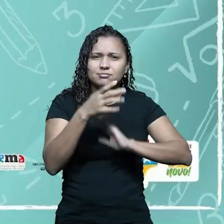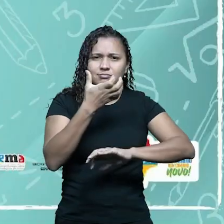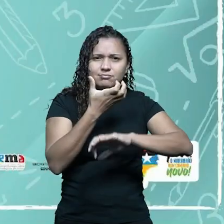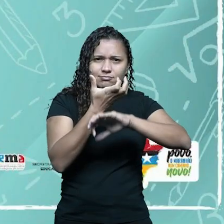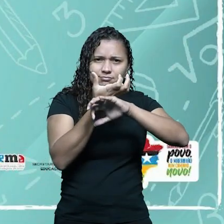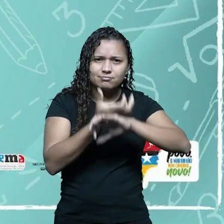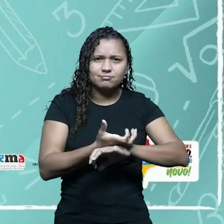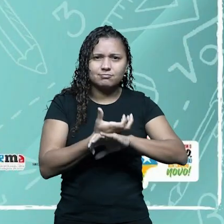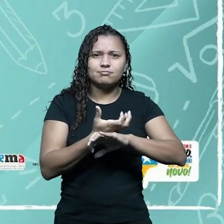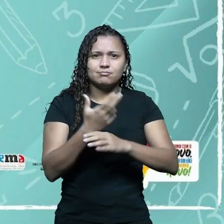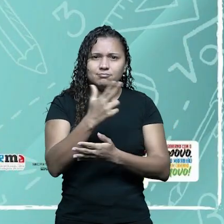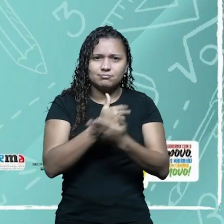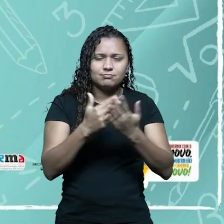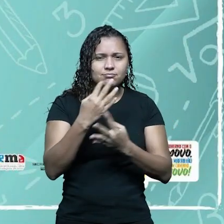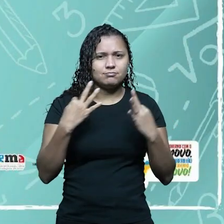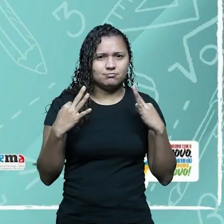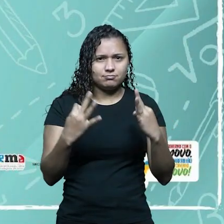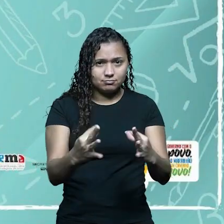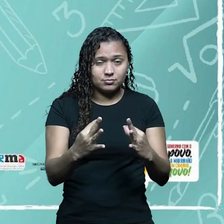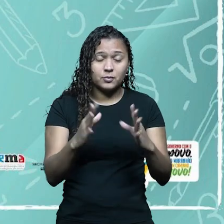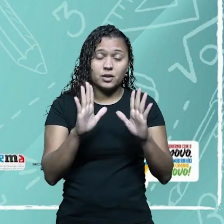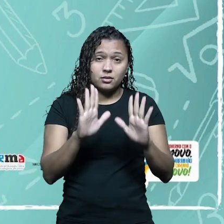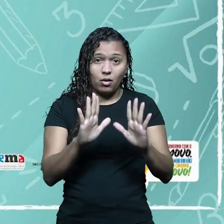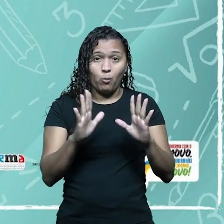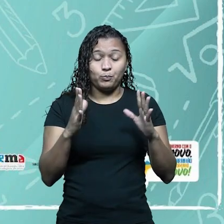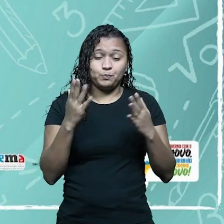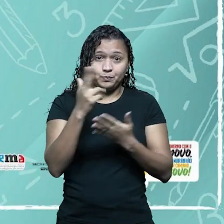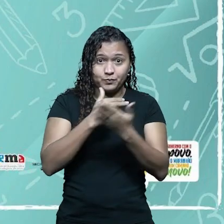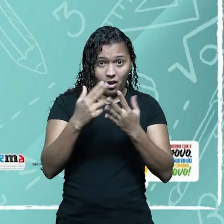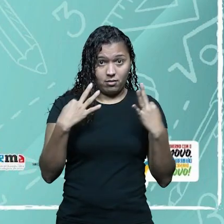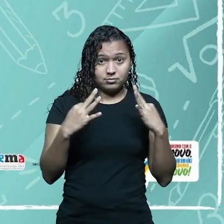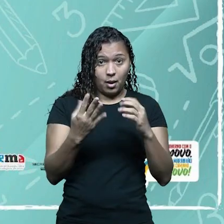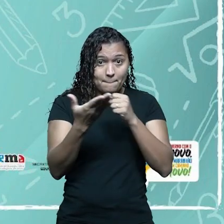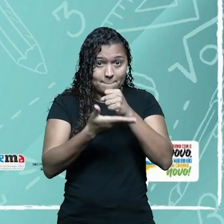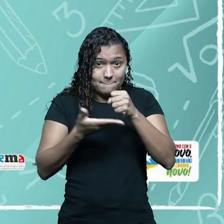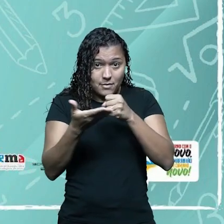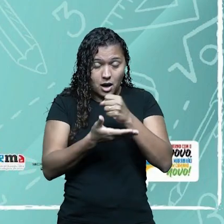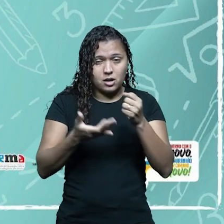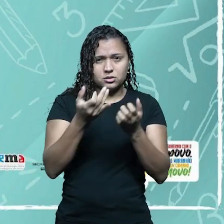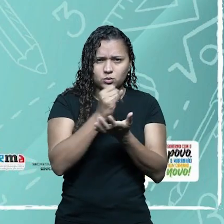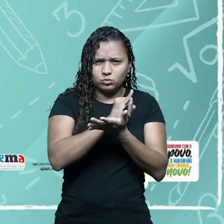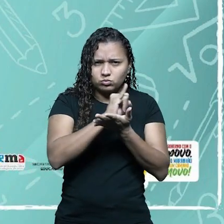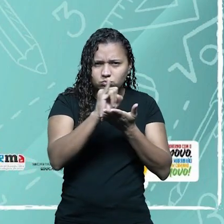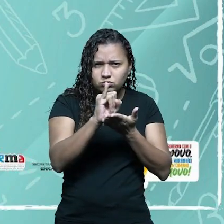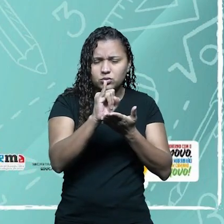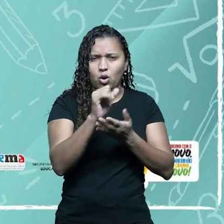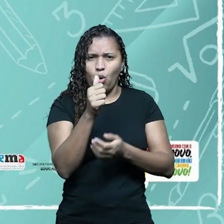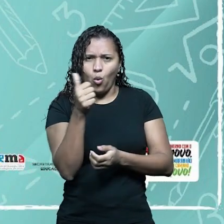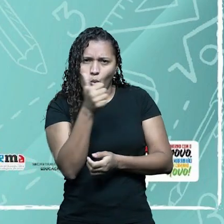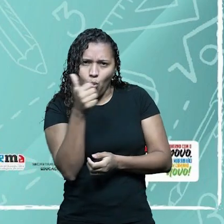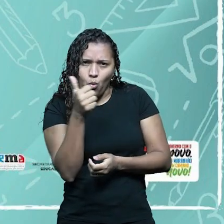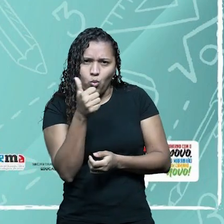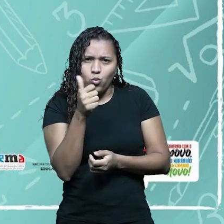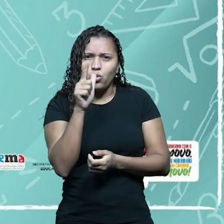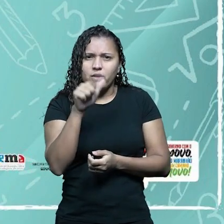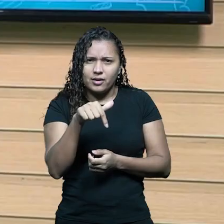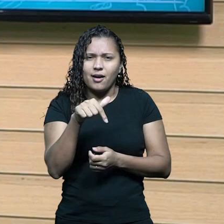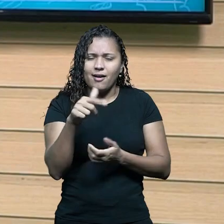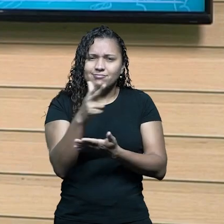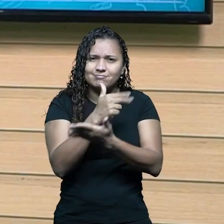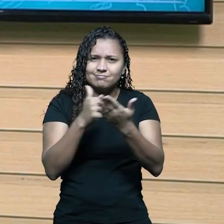técnico. Desenho técnico básico. Aqui nós iremos ver, a introdução ao desenho técnico e desenho de